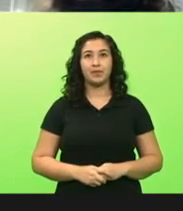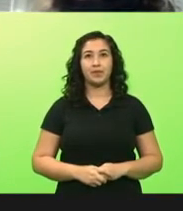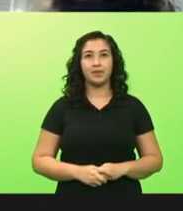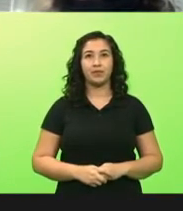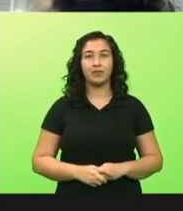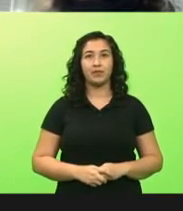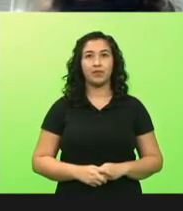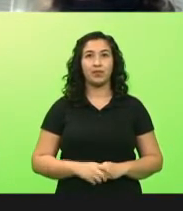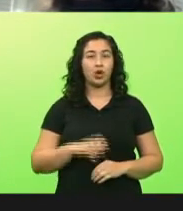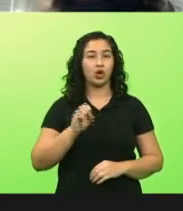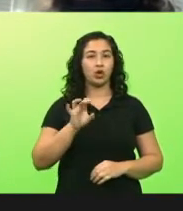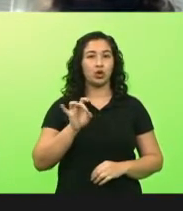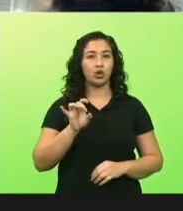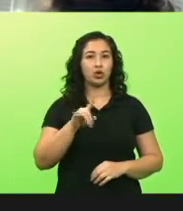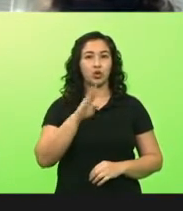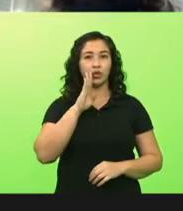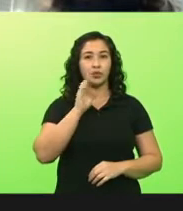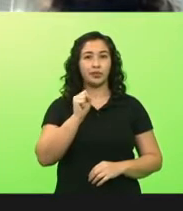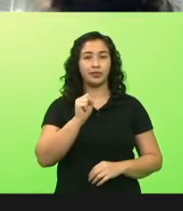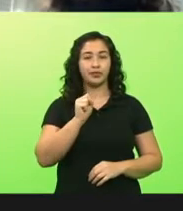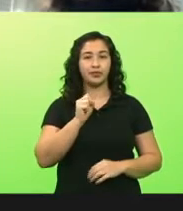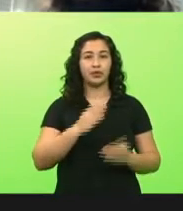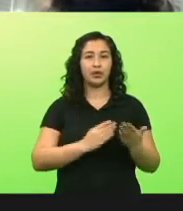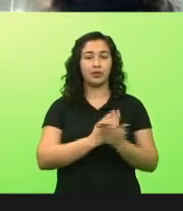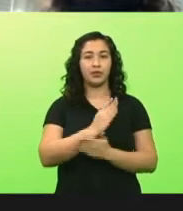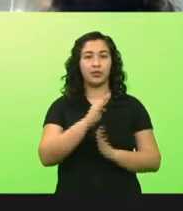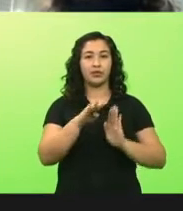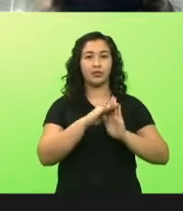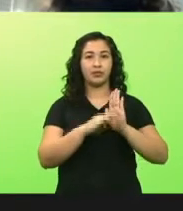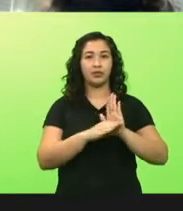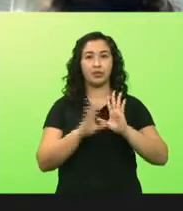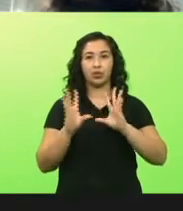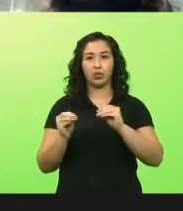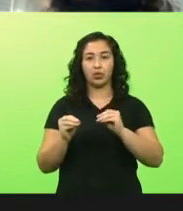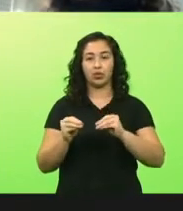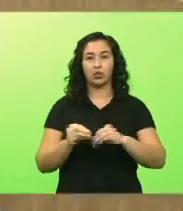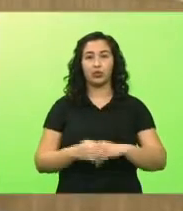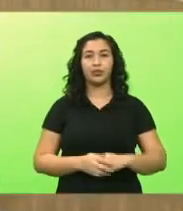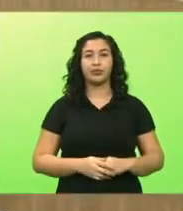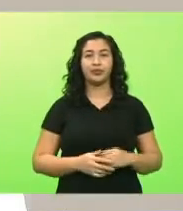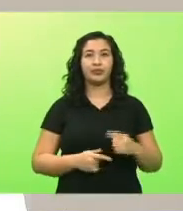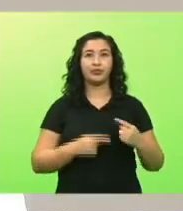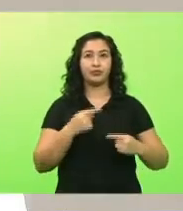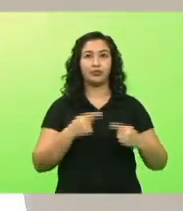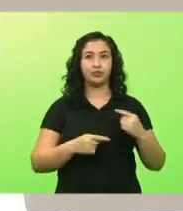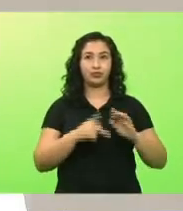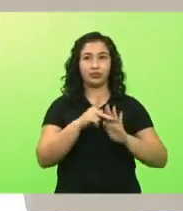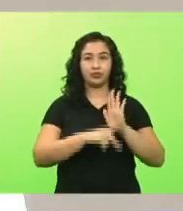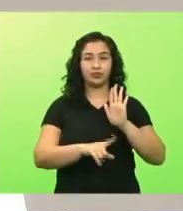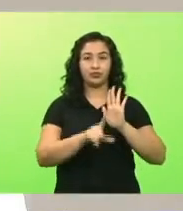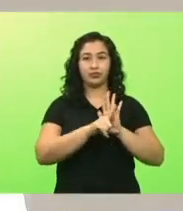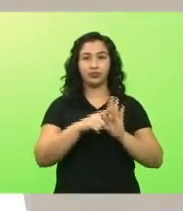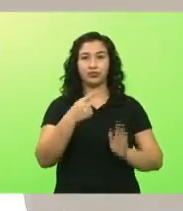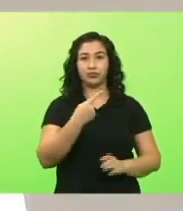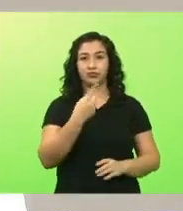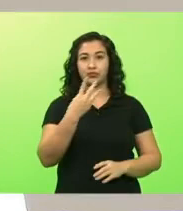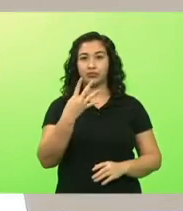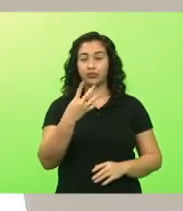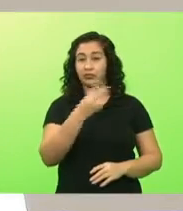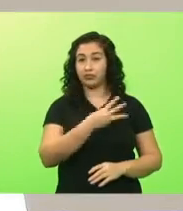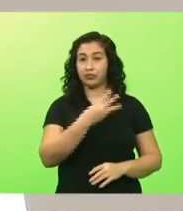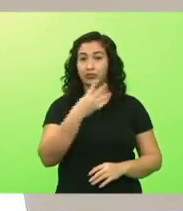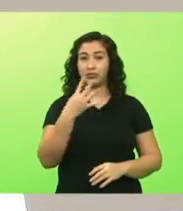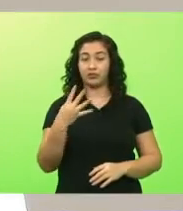Somente Bruno Souza. Está aprovada a matéria por maioria. Discussão e votação em turno único do projeto de lei 134.3